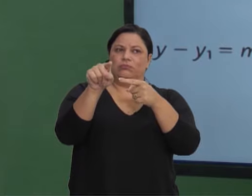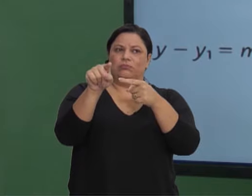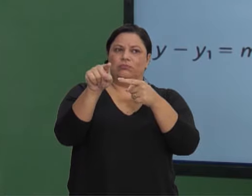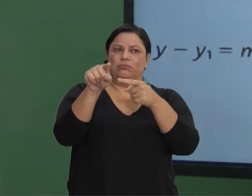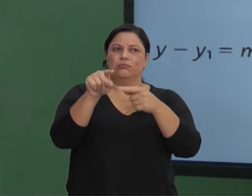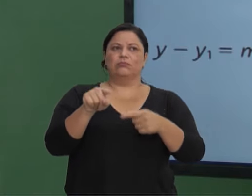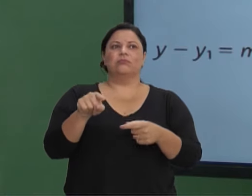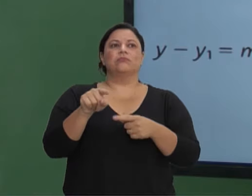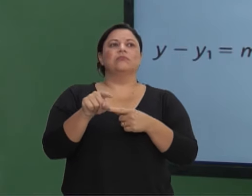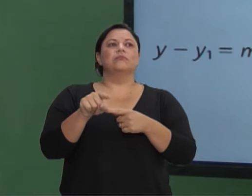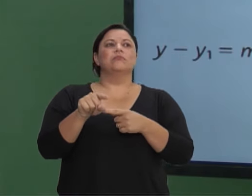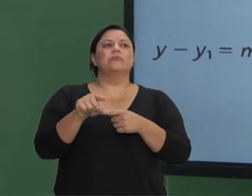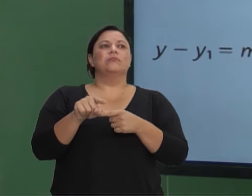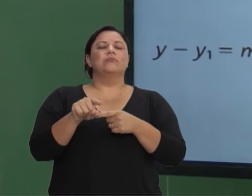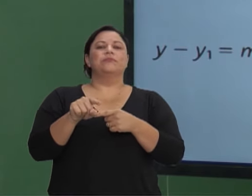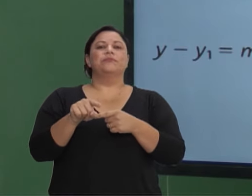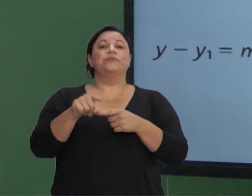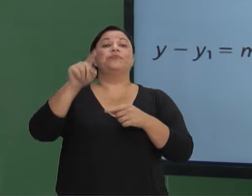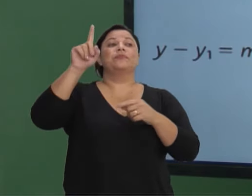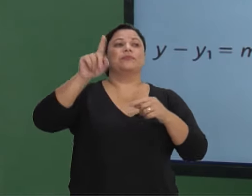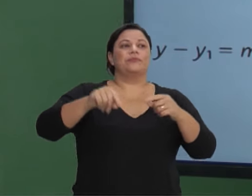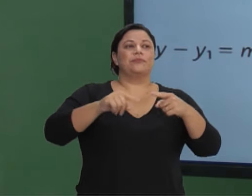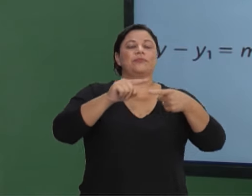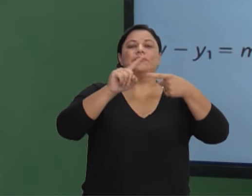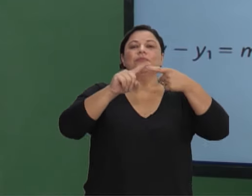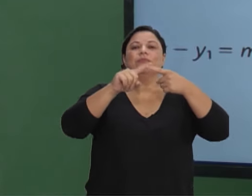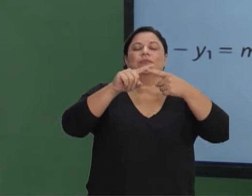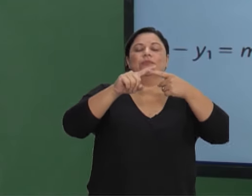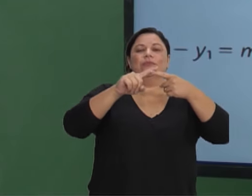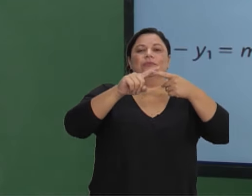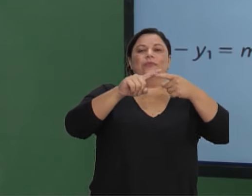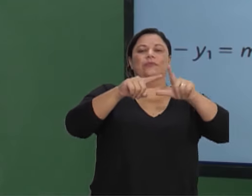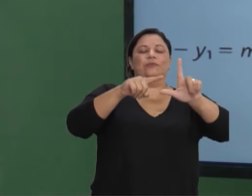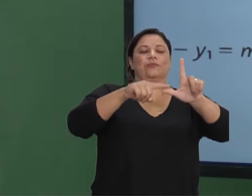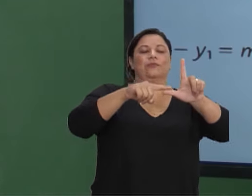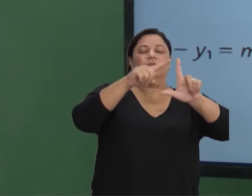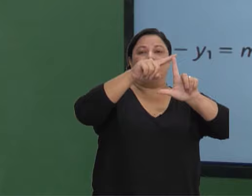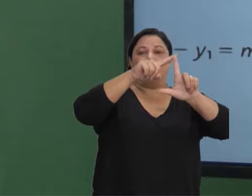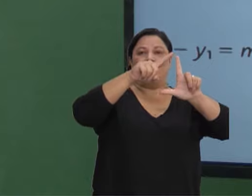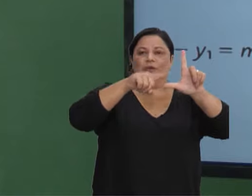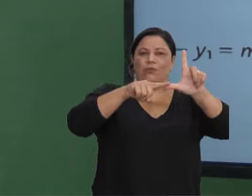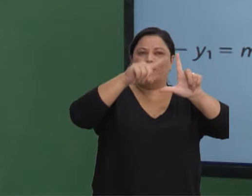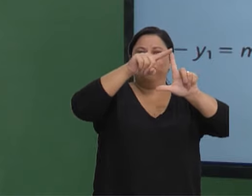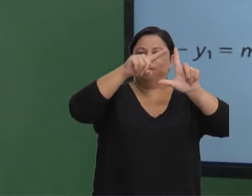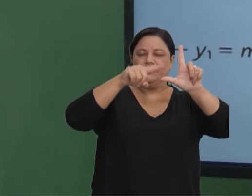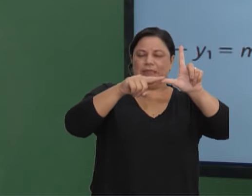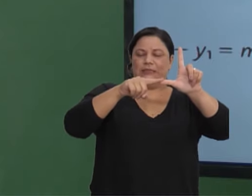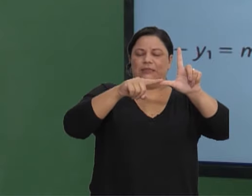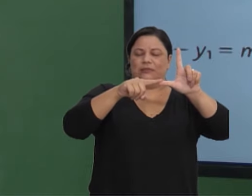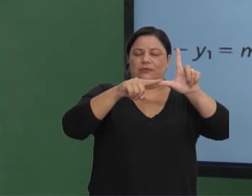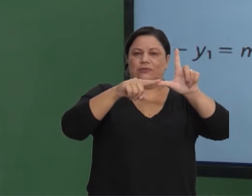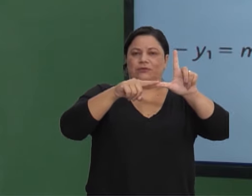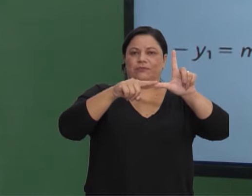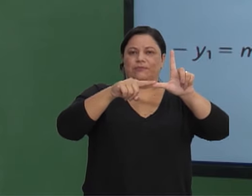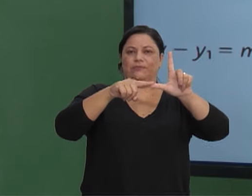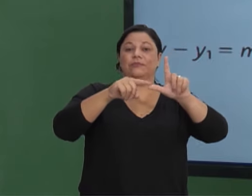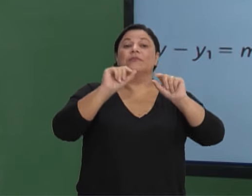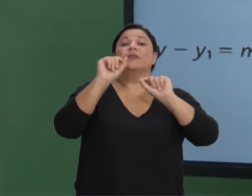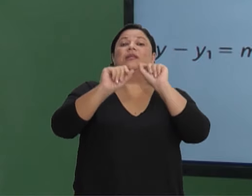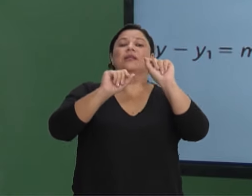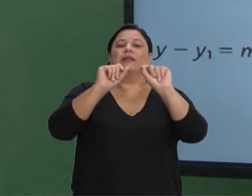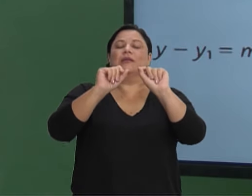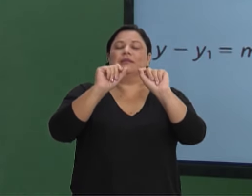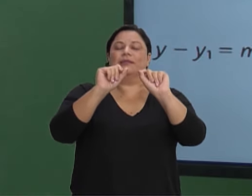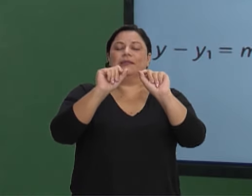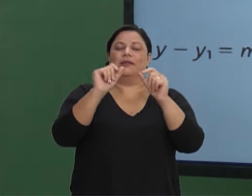Tenho o coeficiente angular e tenho o ponto que passa pela